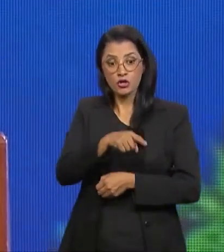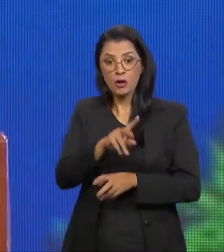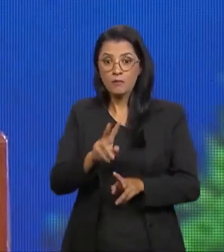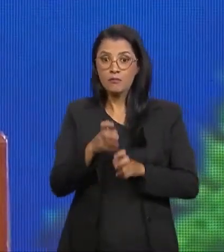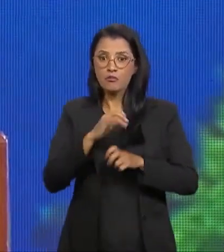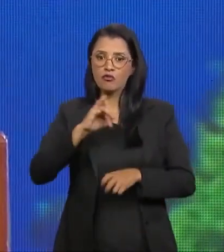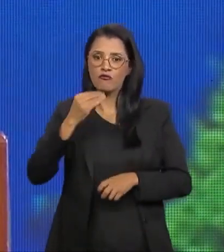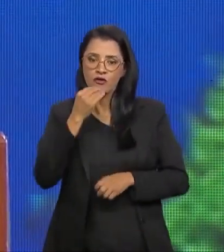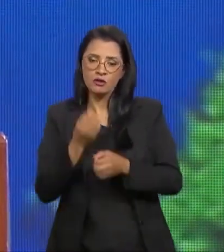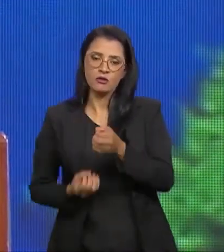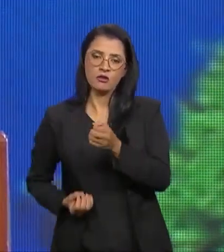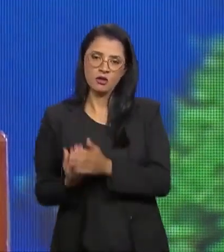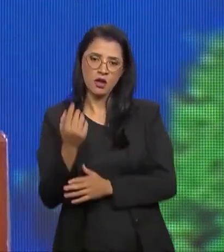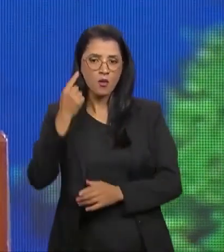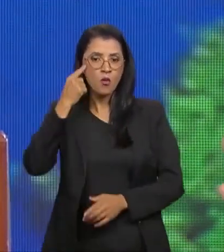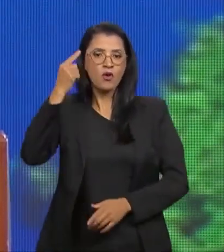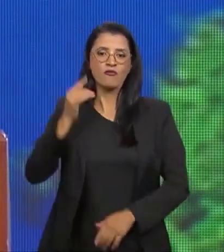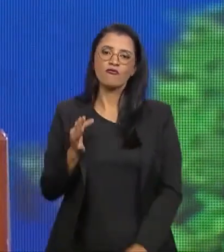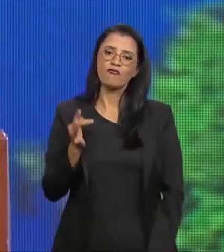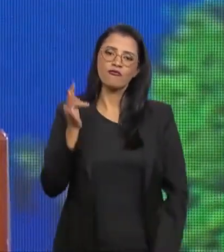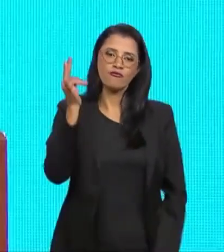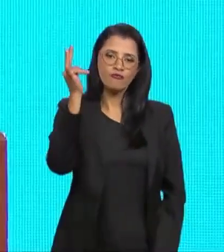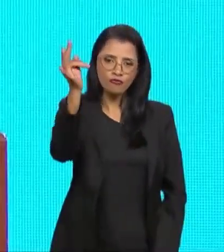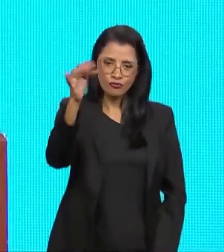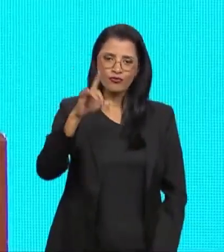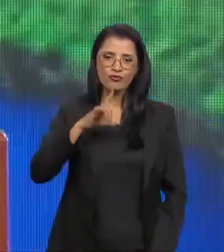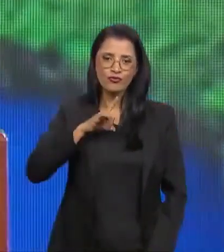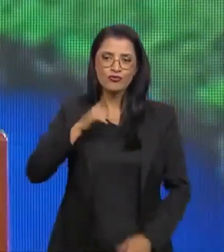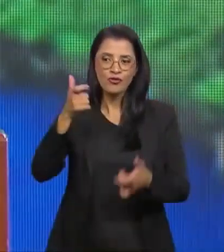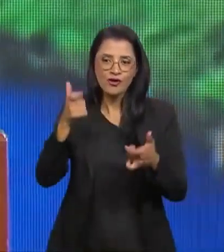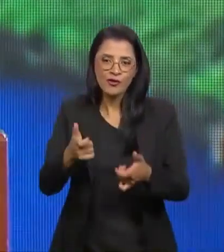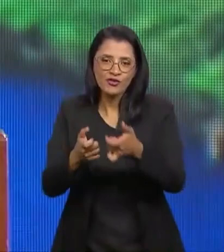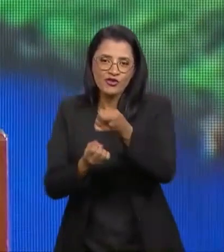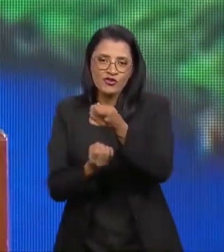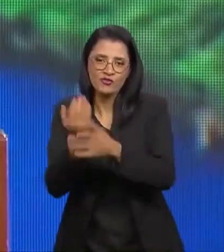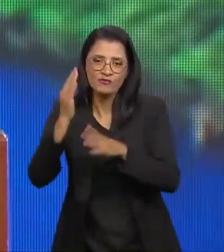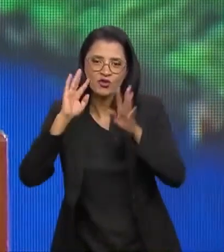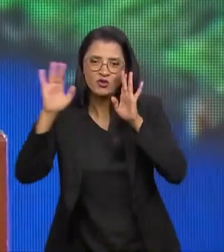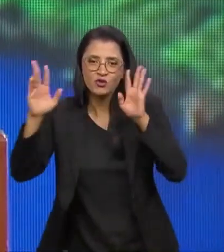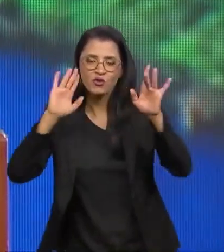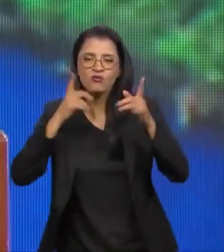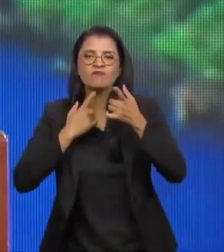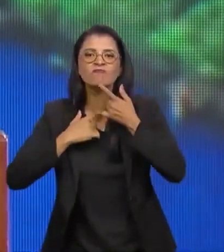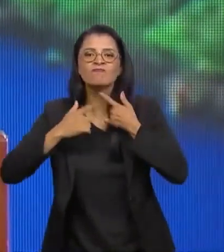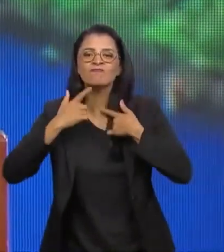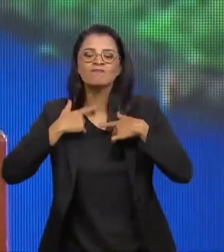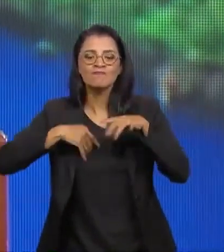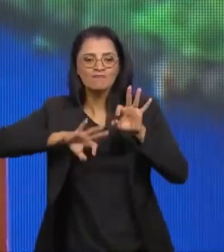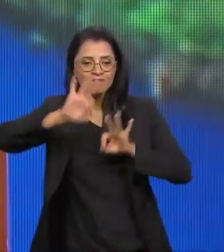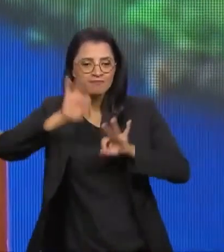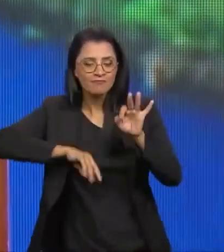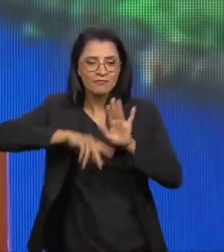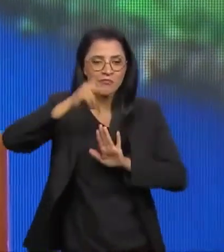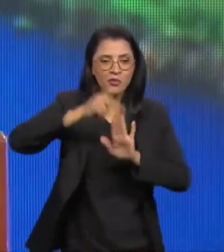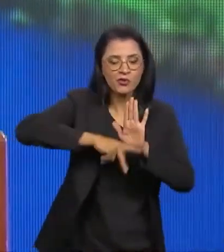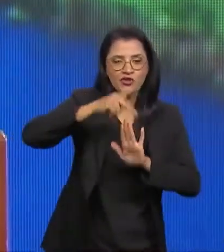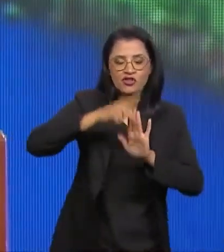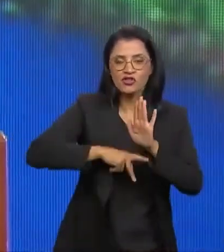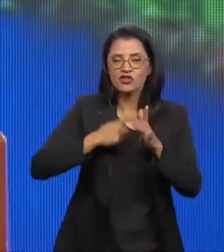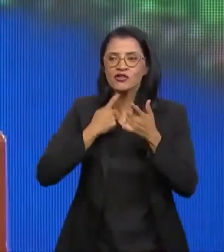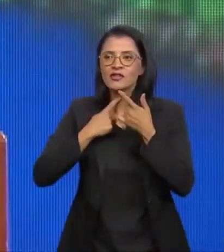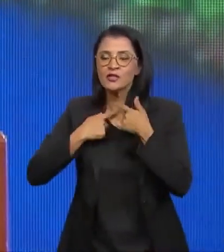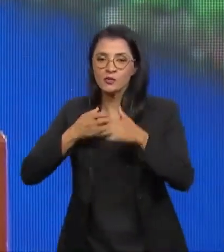a ideia de futuro, de onde nascem sonhos e desejos, planos e projetos, vontades